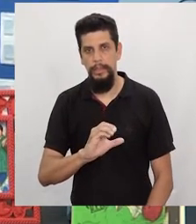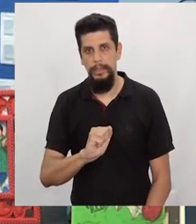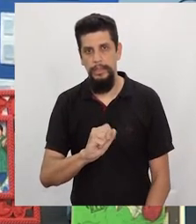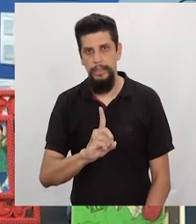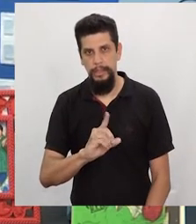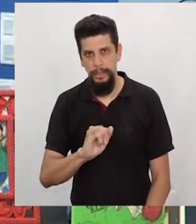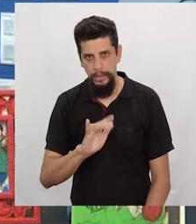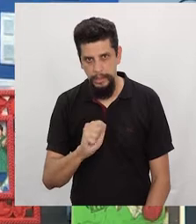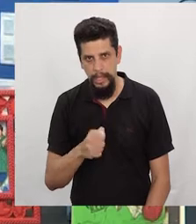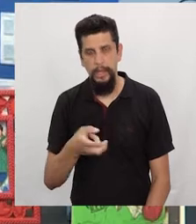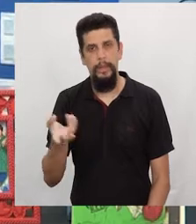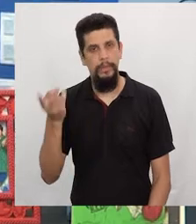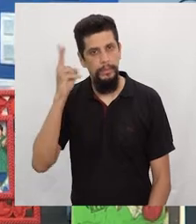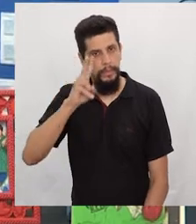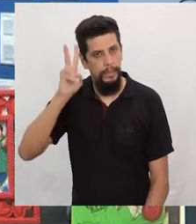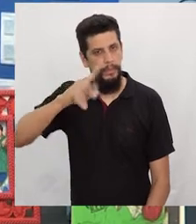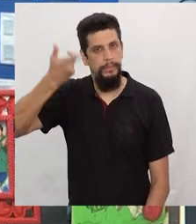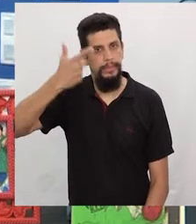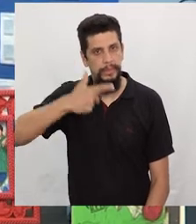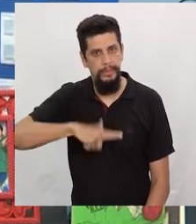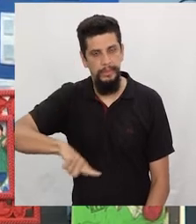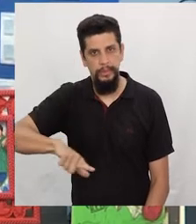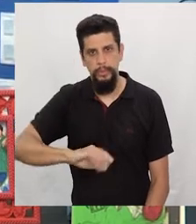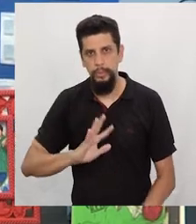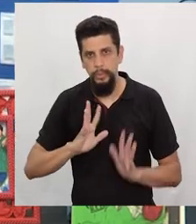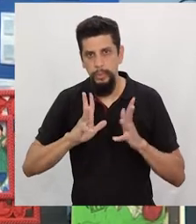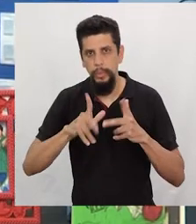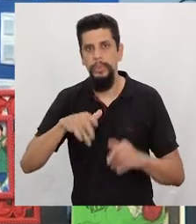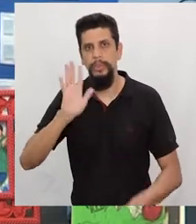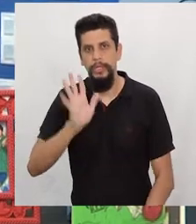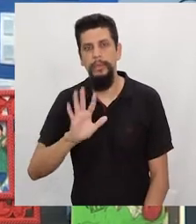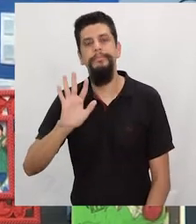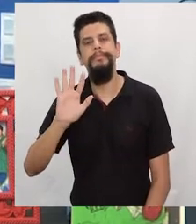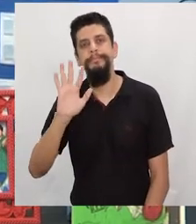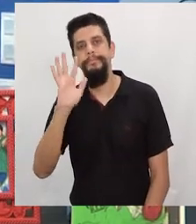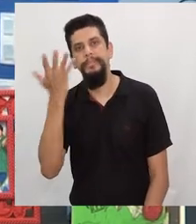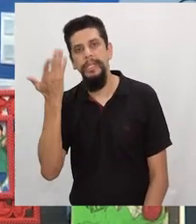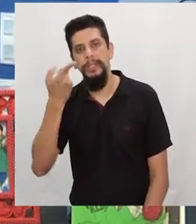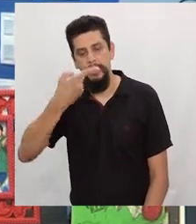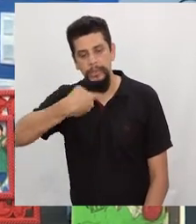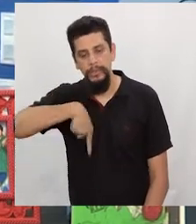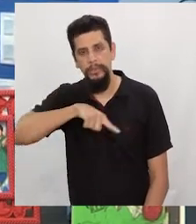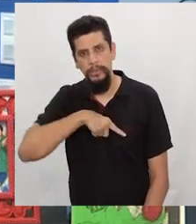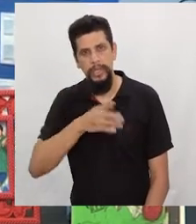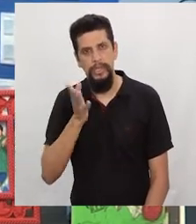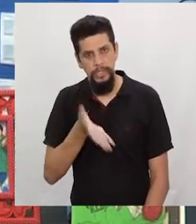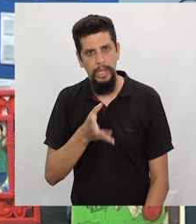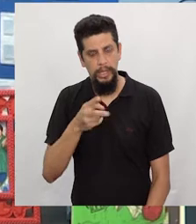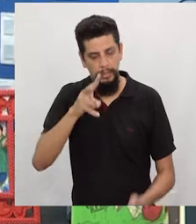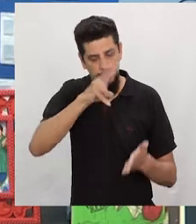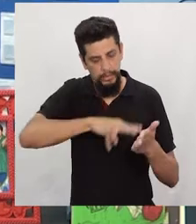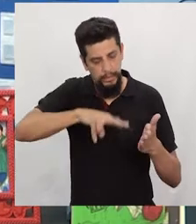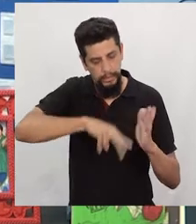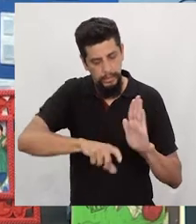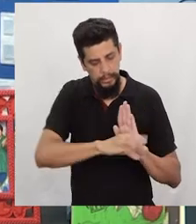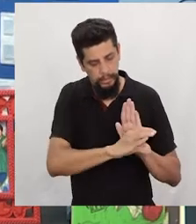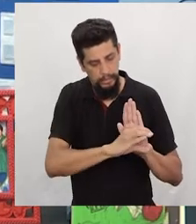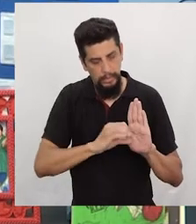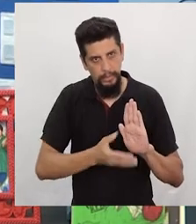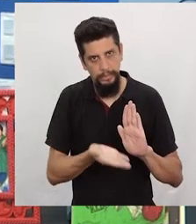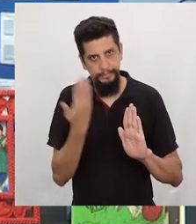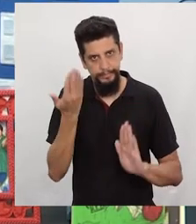então relembrar um pouquinho sobre tudo aquilo que já aconteceu e que nós já lemos no capítulo